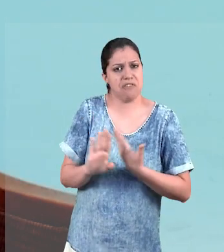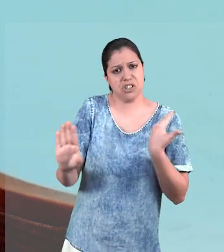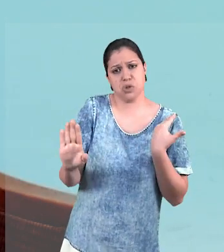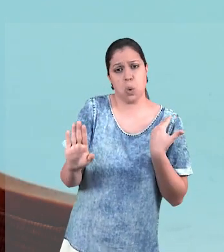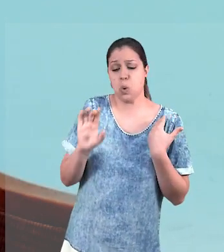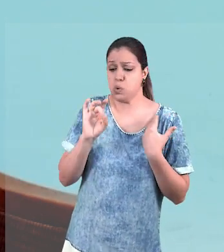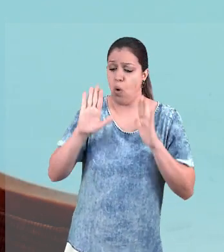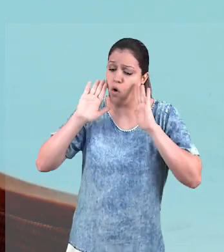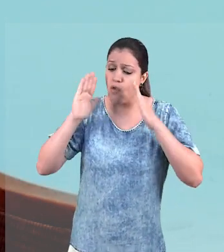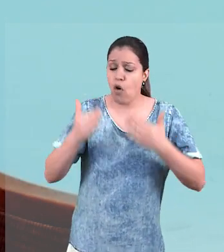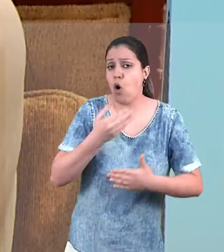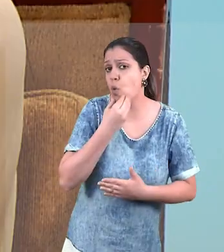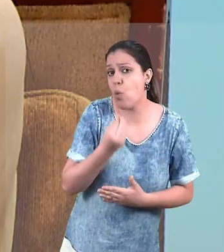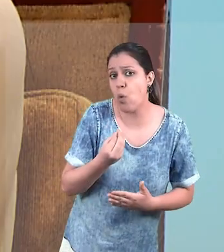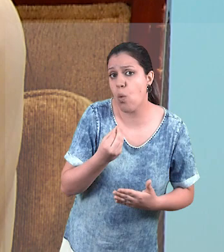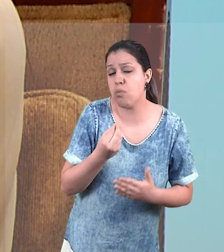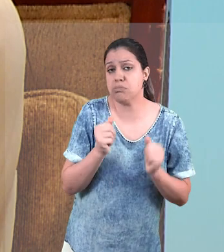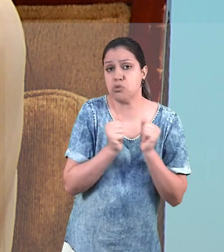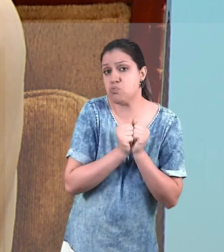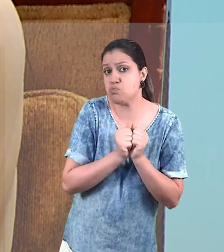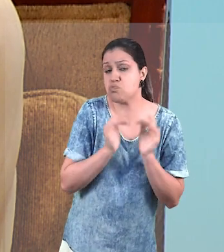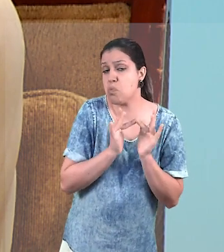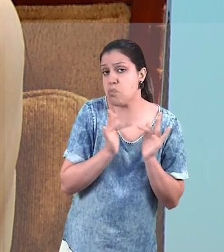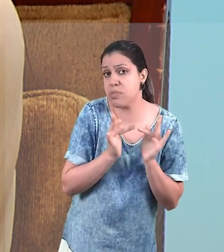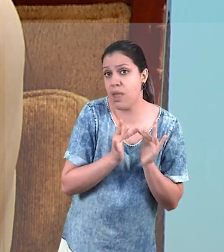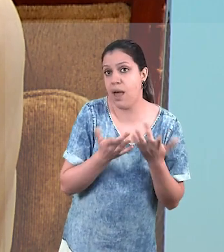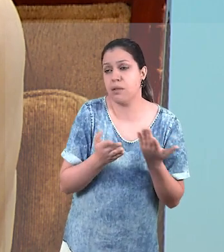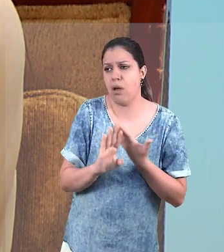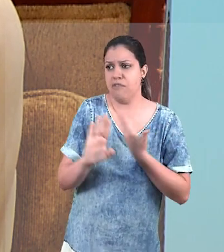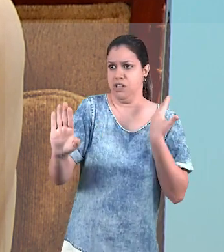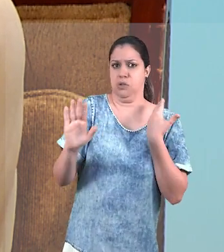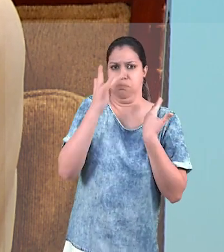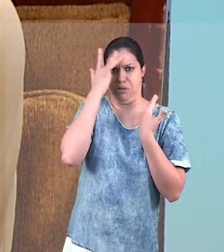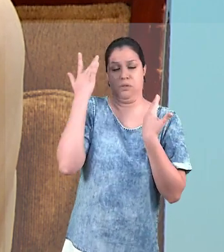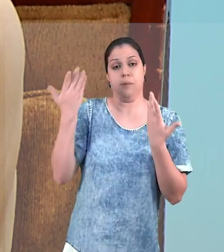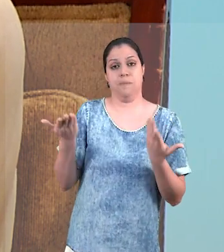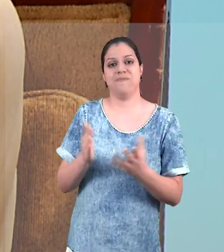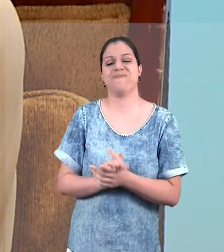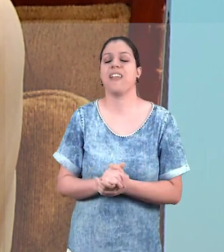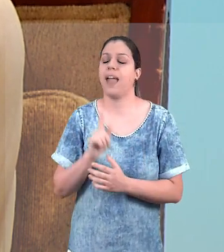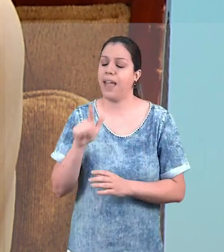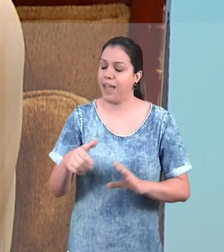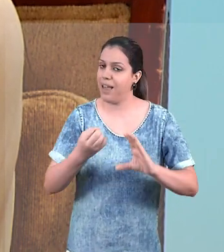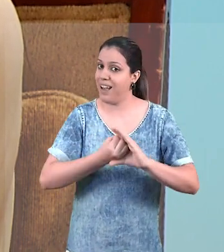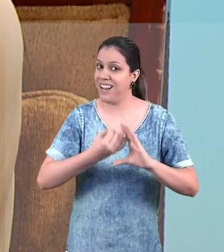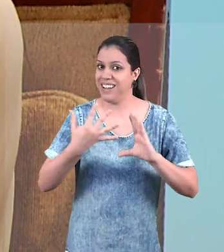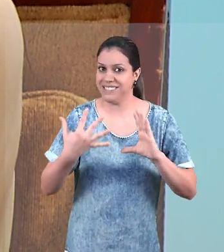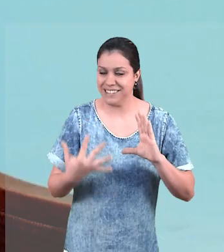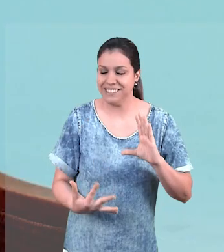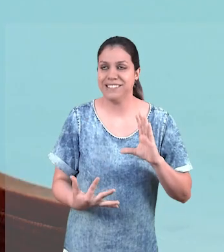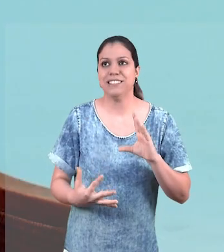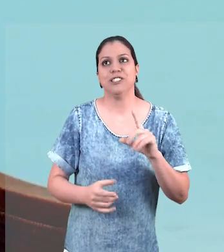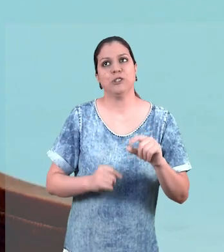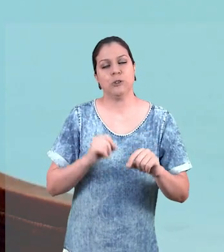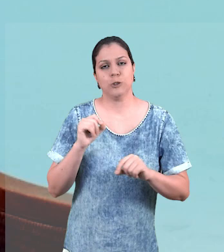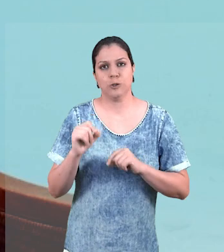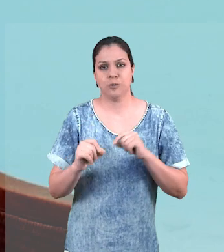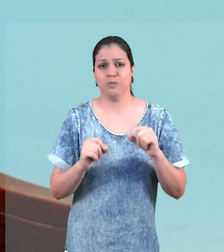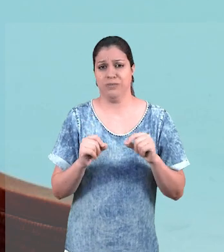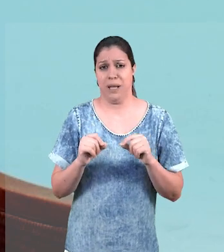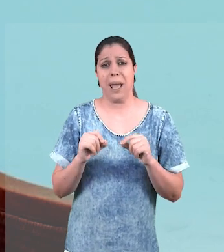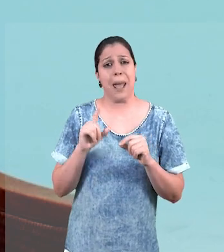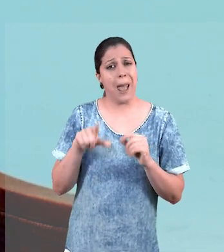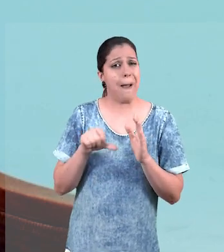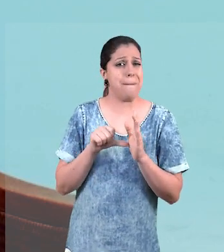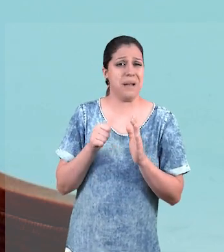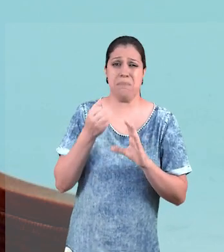isolou, ela vive somente para o parceiro. Então, na verdade, essa é uma característica muito, eu diria que é